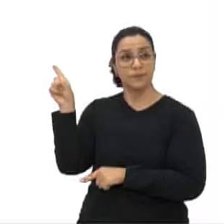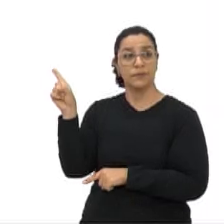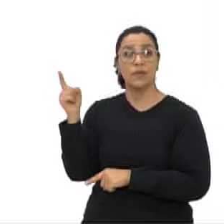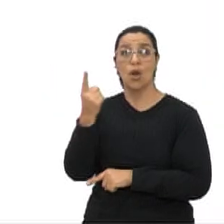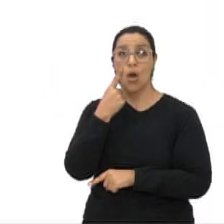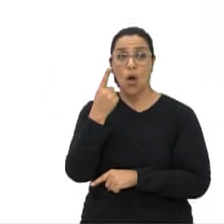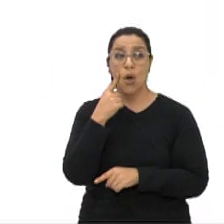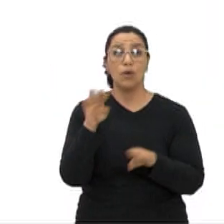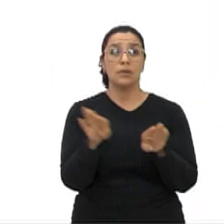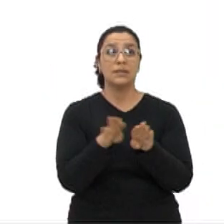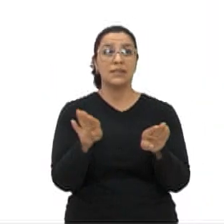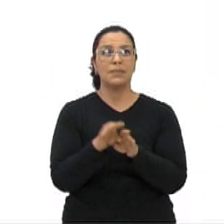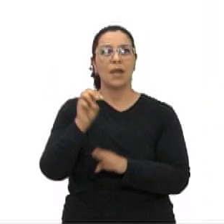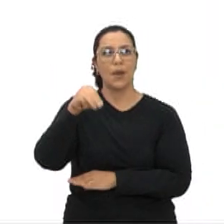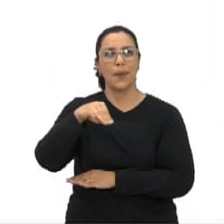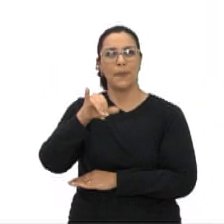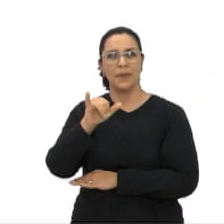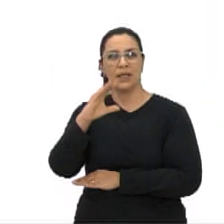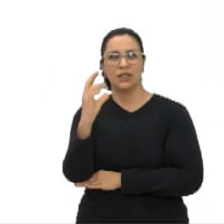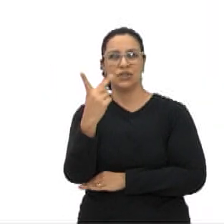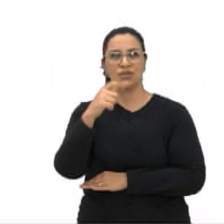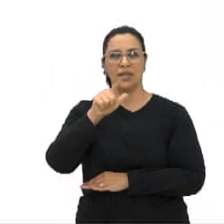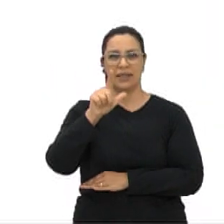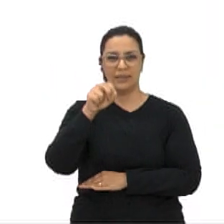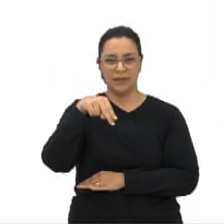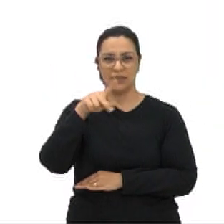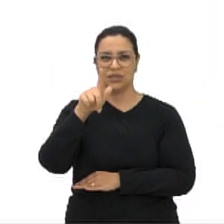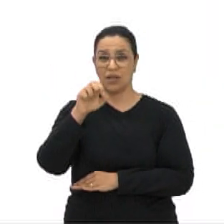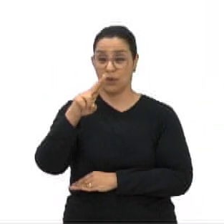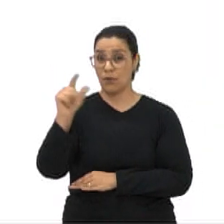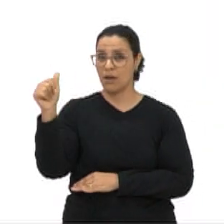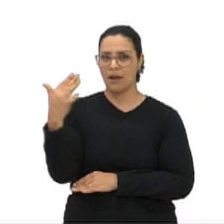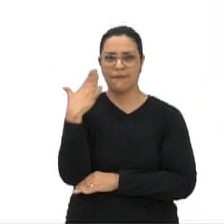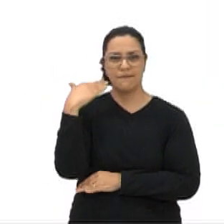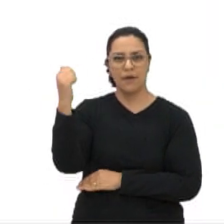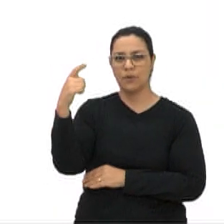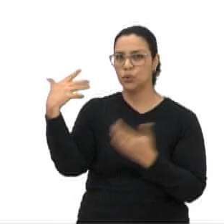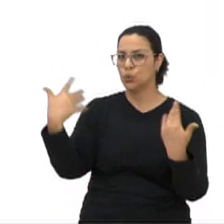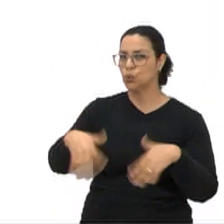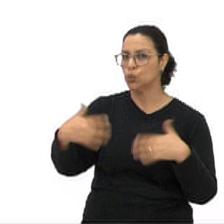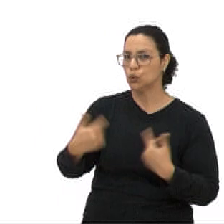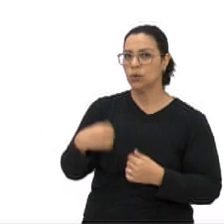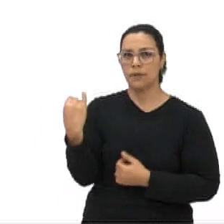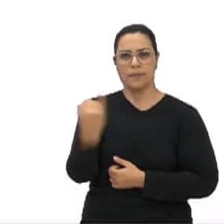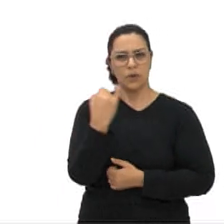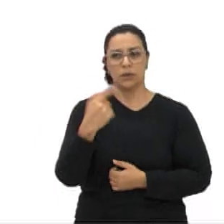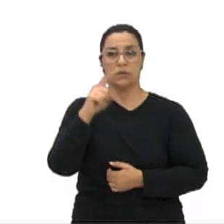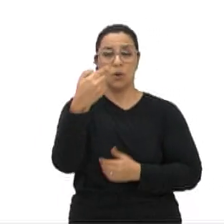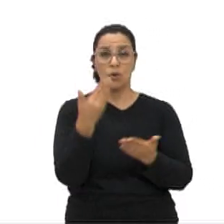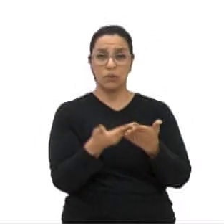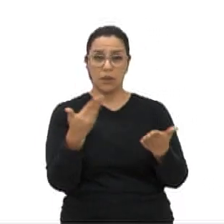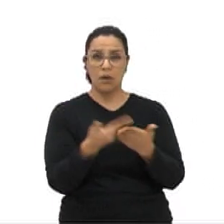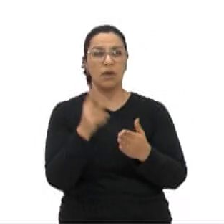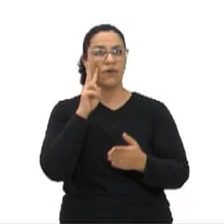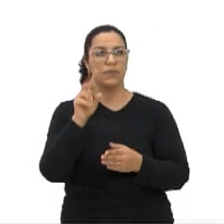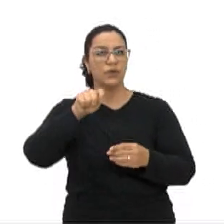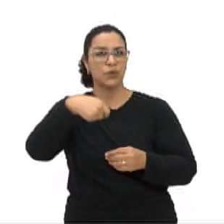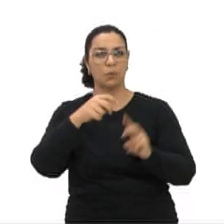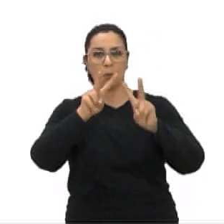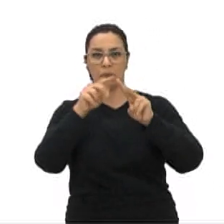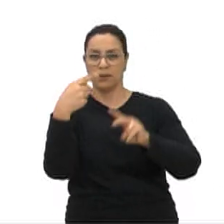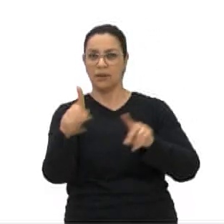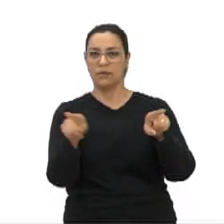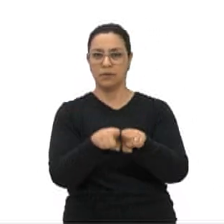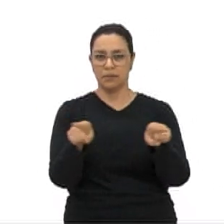aí eu vou entrar com Michelangelo, que é um artista fantástico, inclusive próximas aulas vamos ver um pouquinho mais sobre